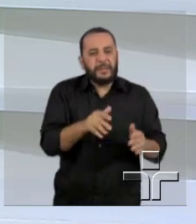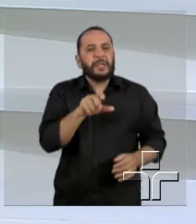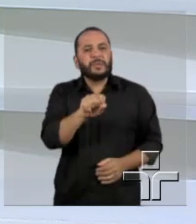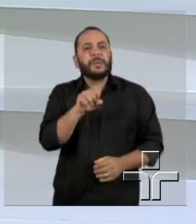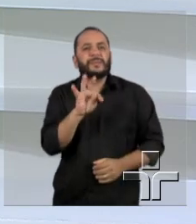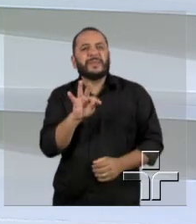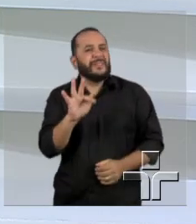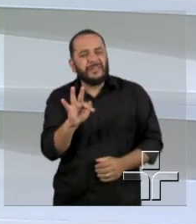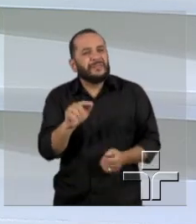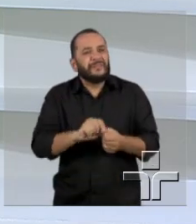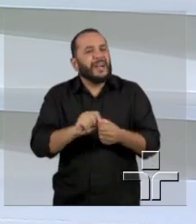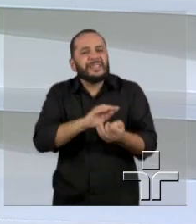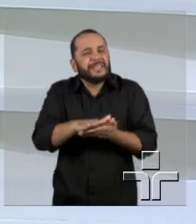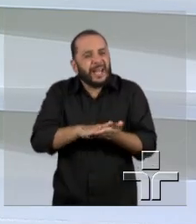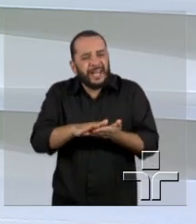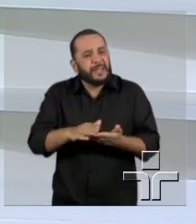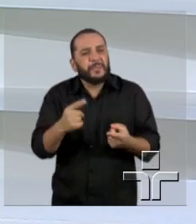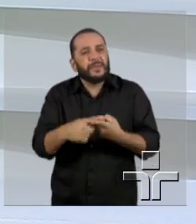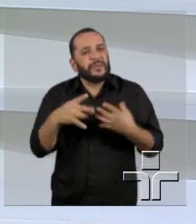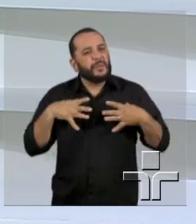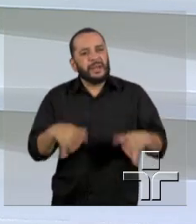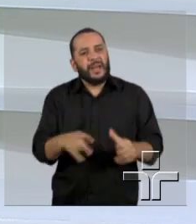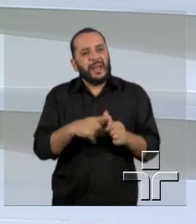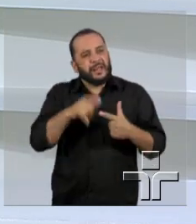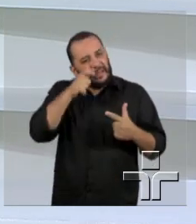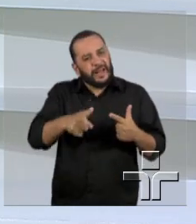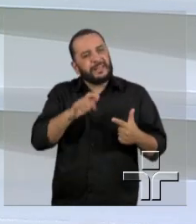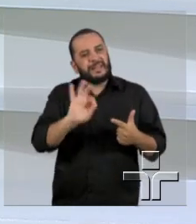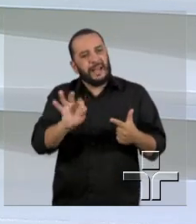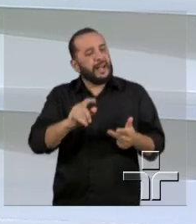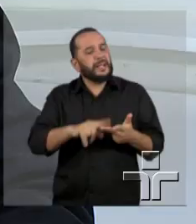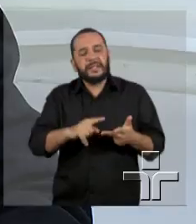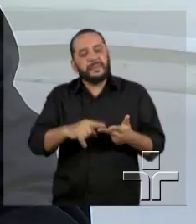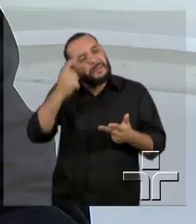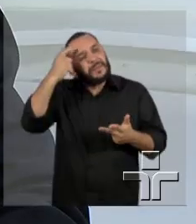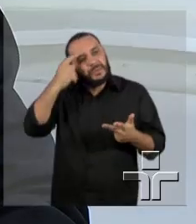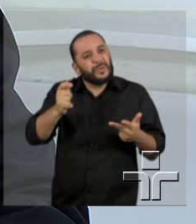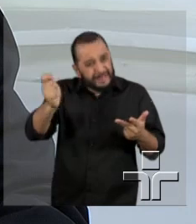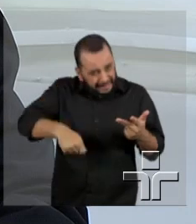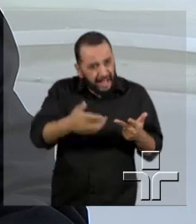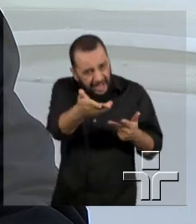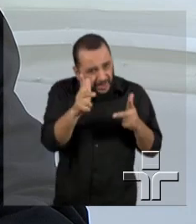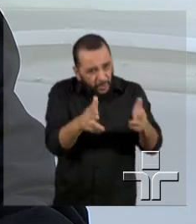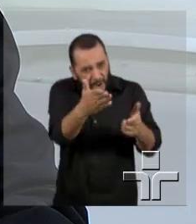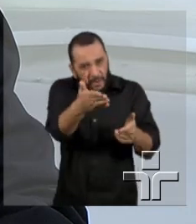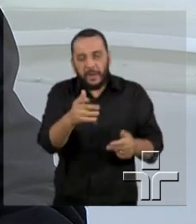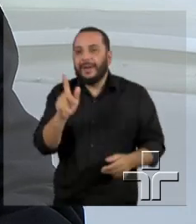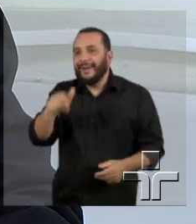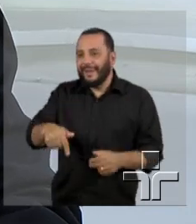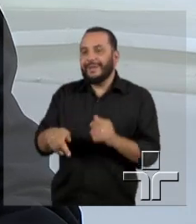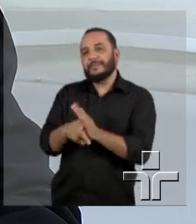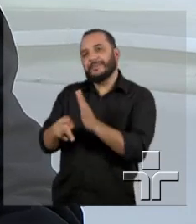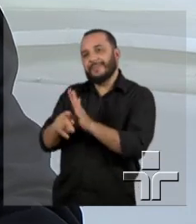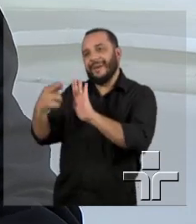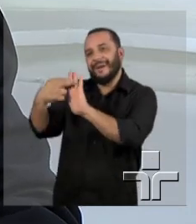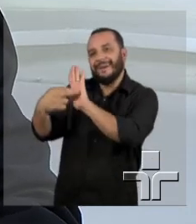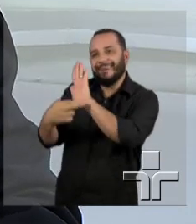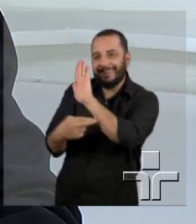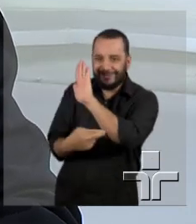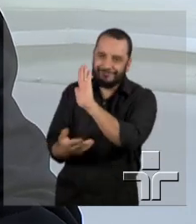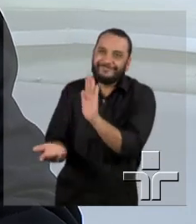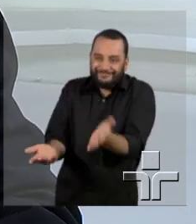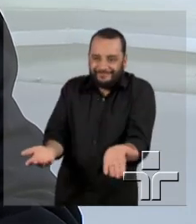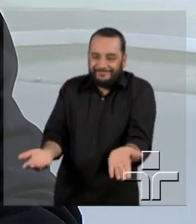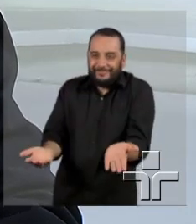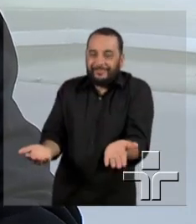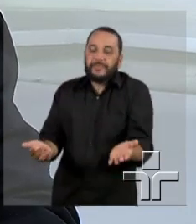não quer, porque não interessa, porque não pensou nessa possibilidade. Eu acho que isso faz parte de uma dinâmica. Como nós vivemos